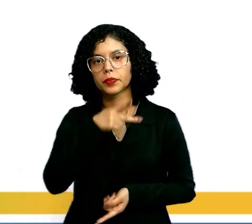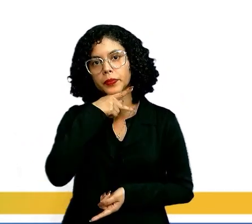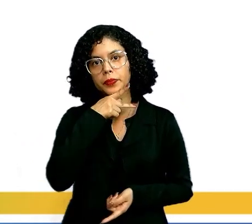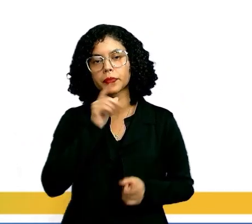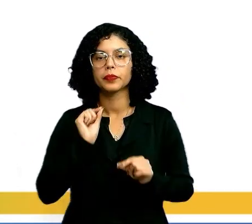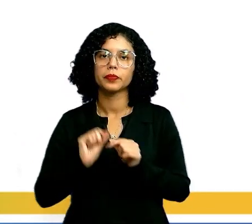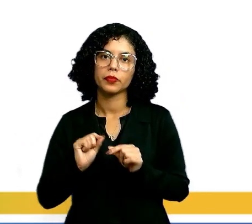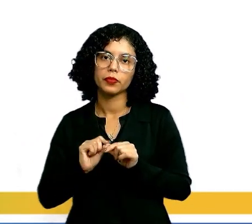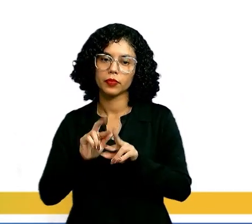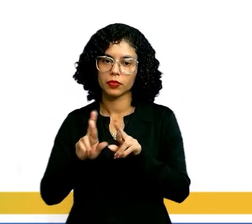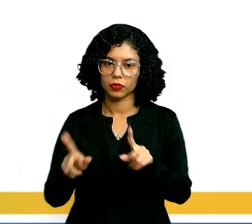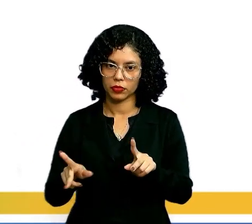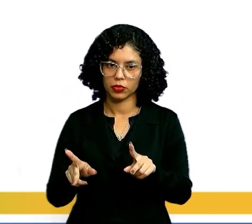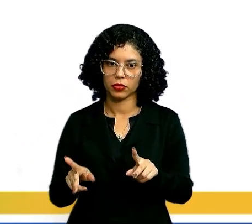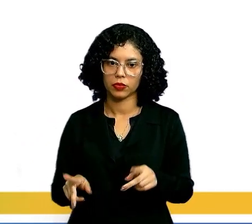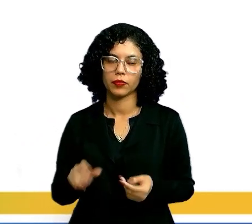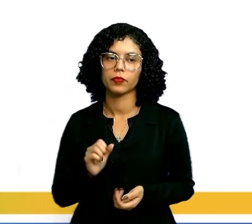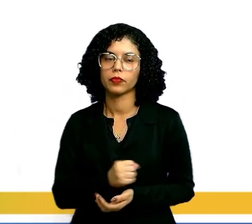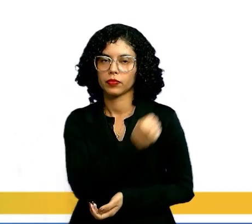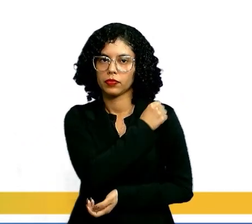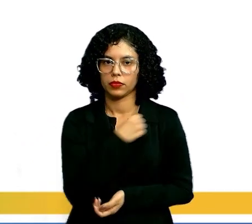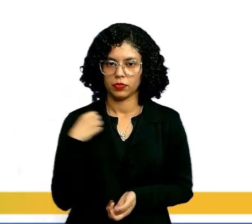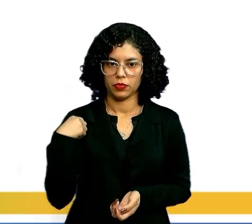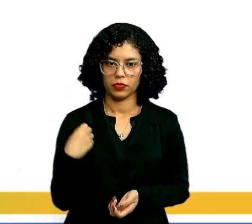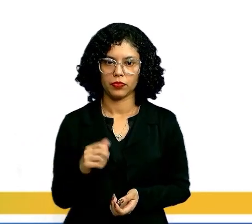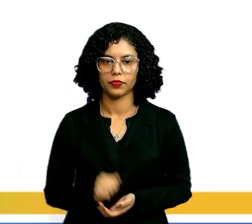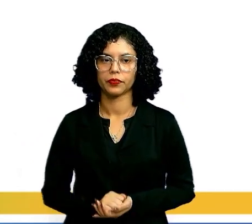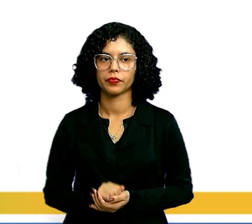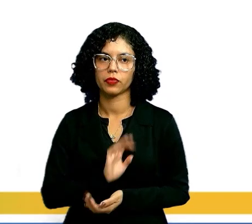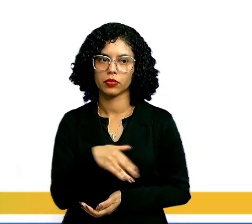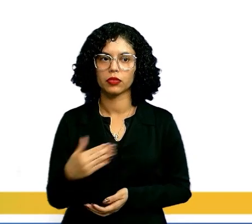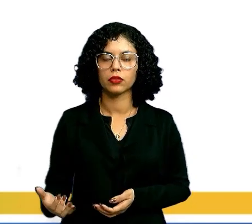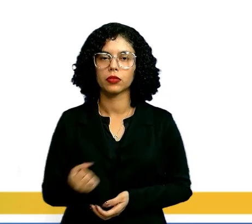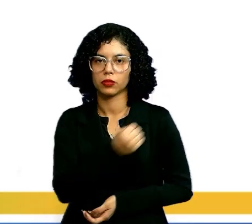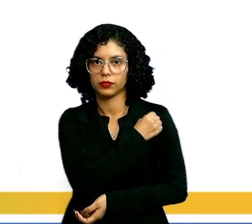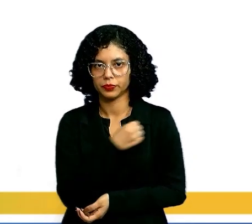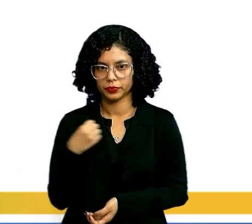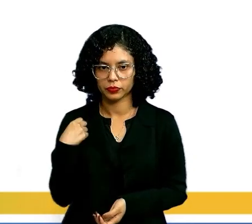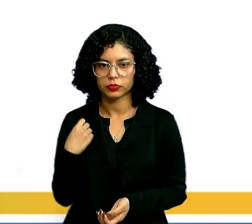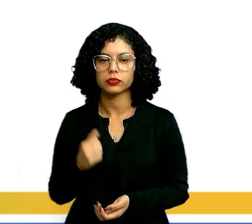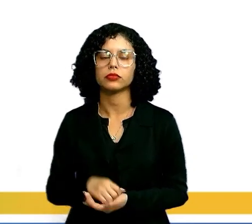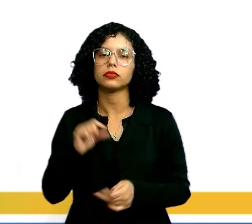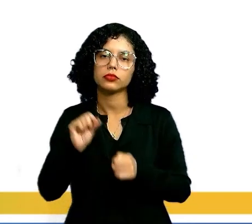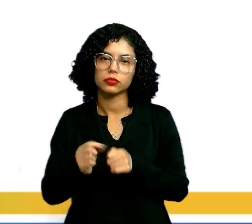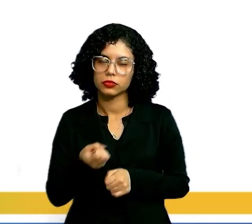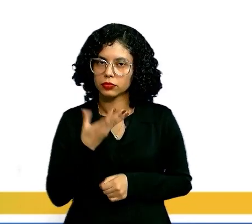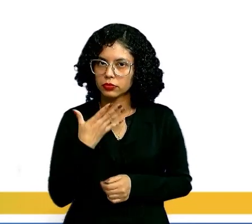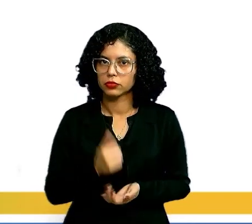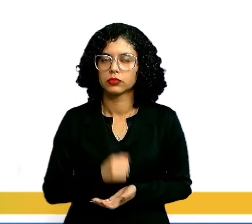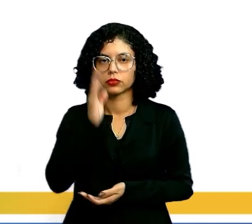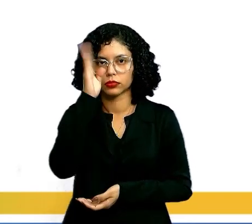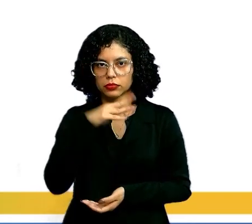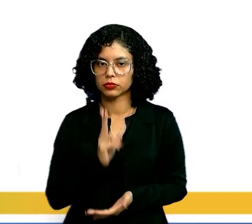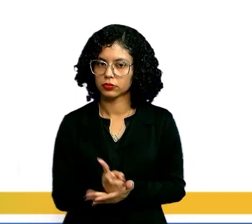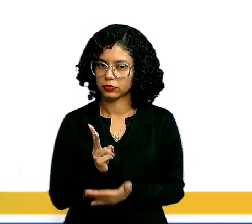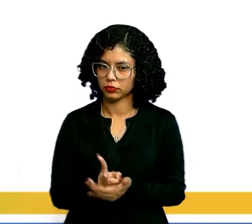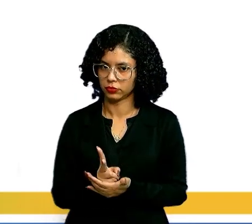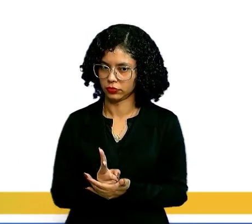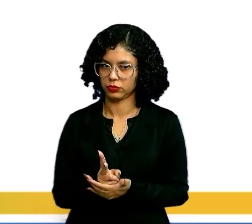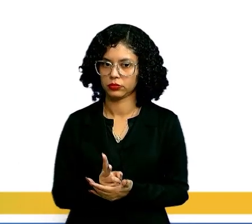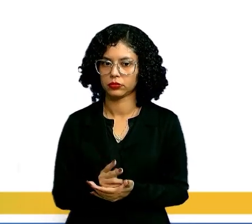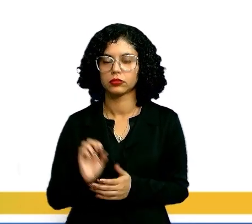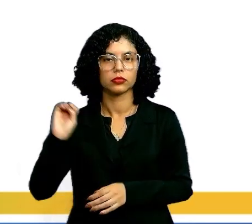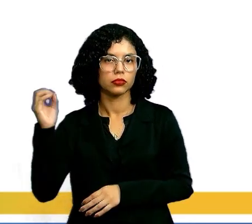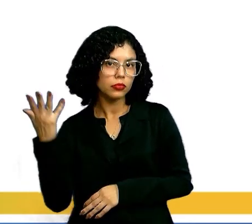ele vai fazer uma diferença do do Sócrates que é a seguinte enquanto que para o Sócrates fazer o bem ou fazer o mal sempre era